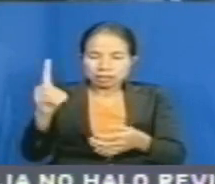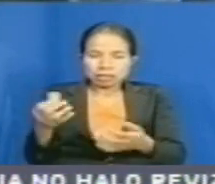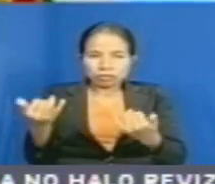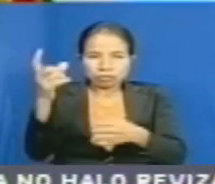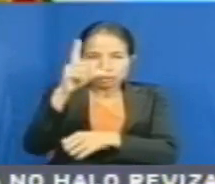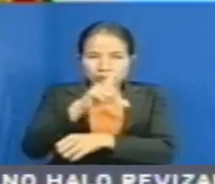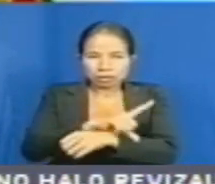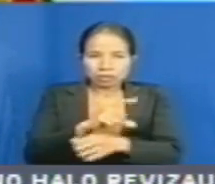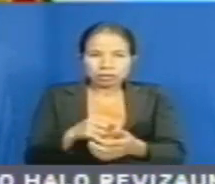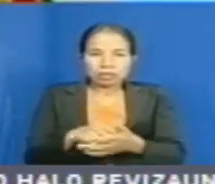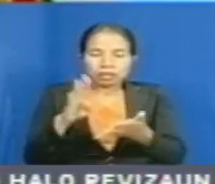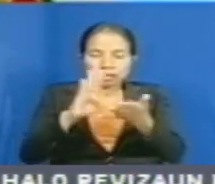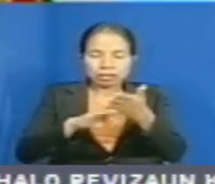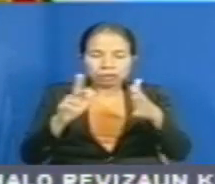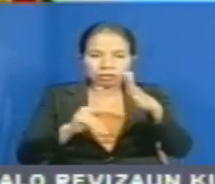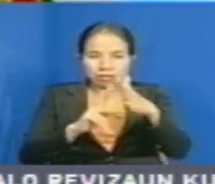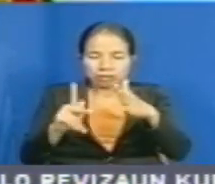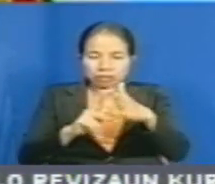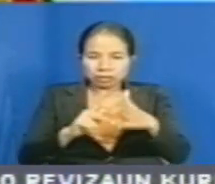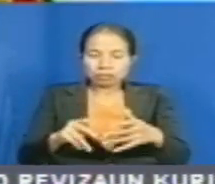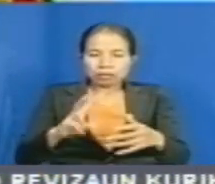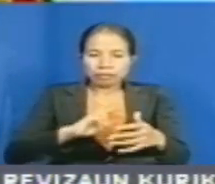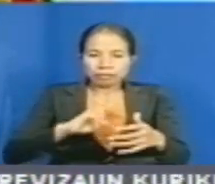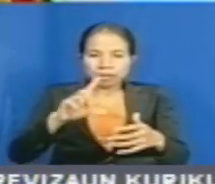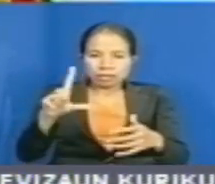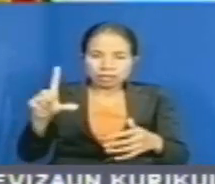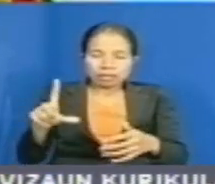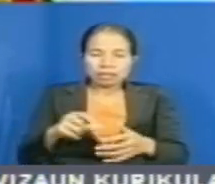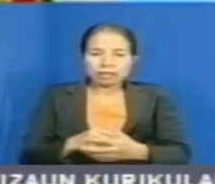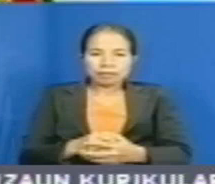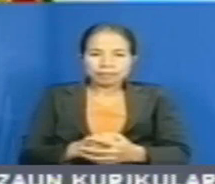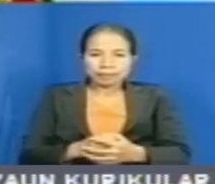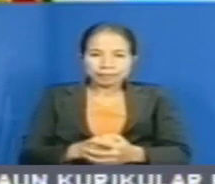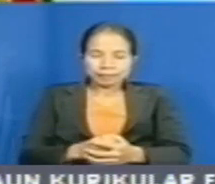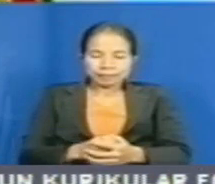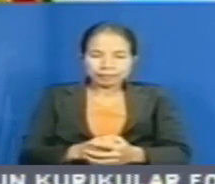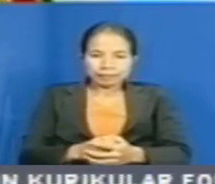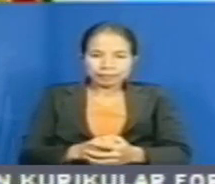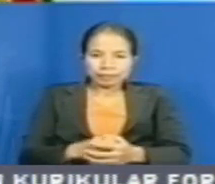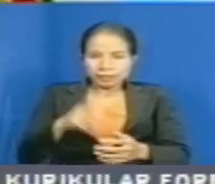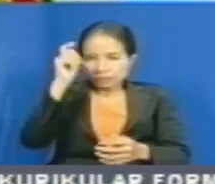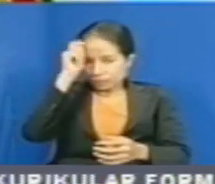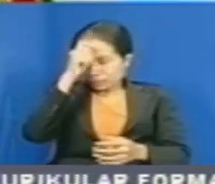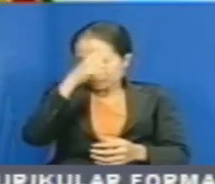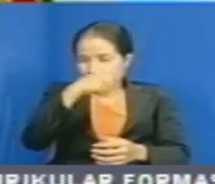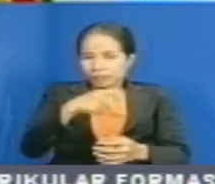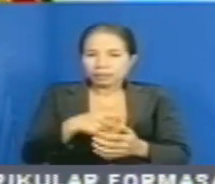loro, pré-escolar São Francisco de Assis Bercoli, hasai